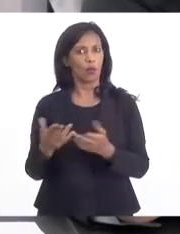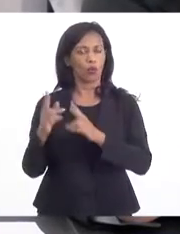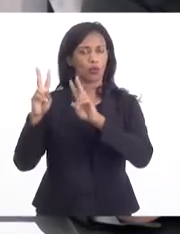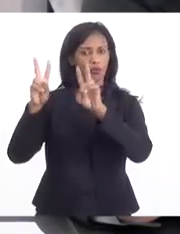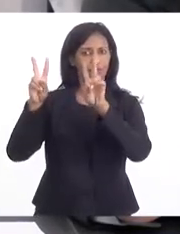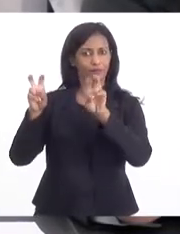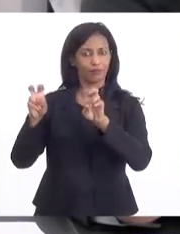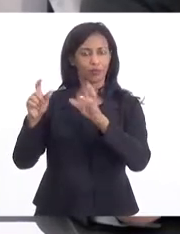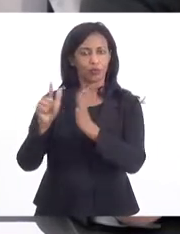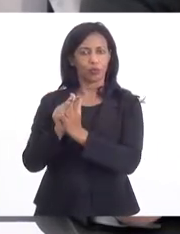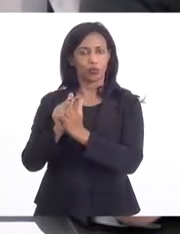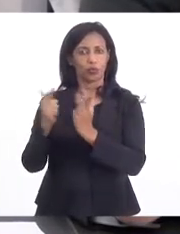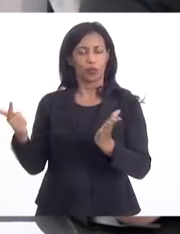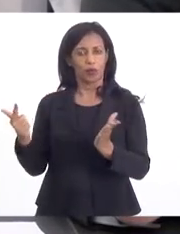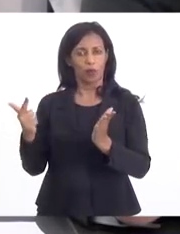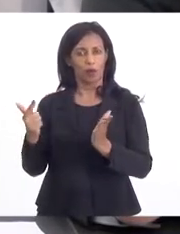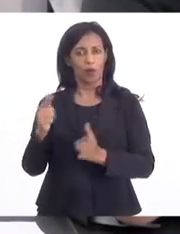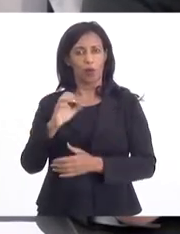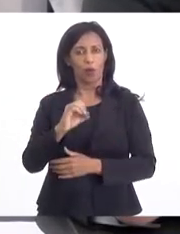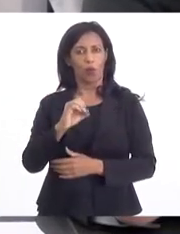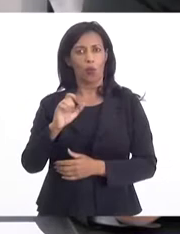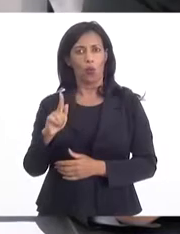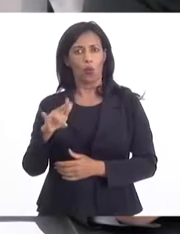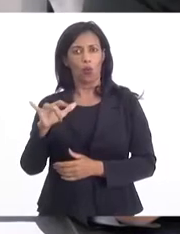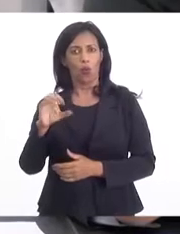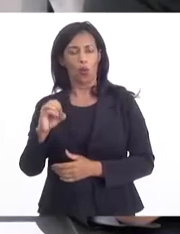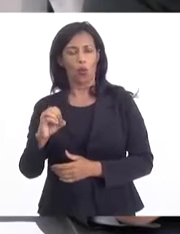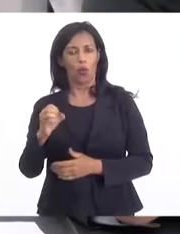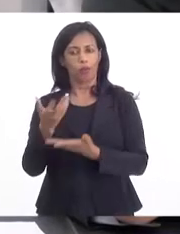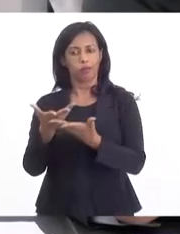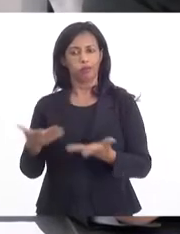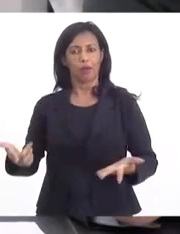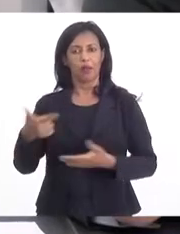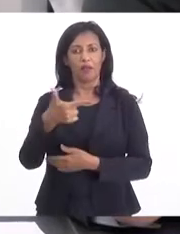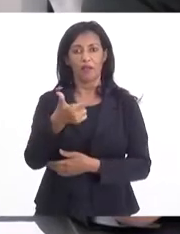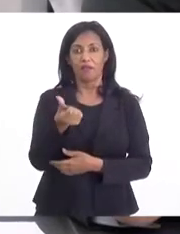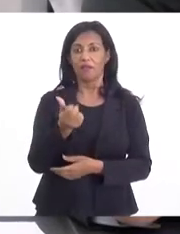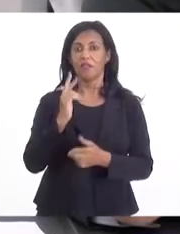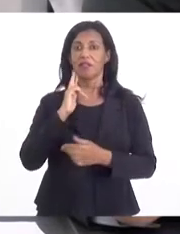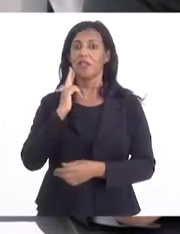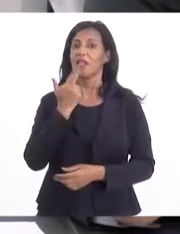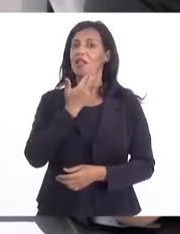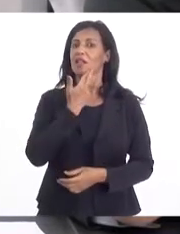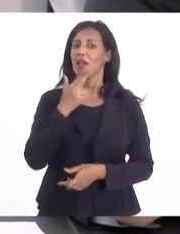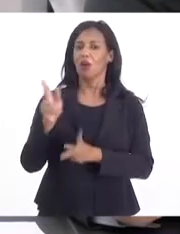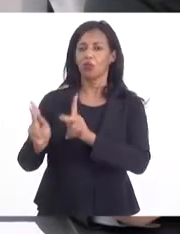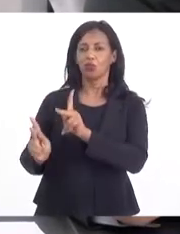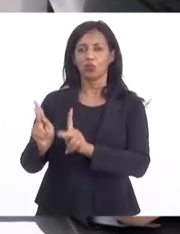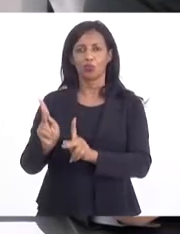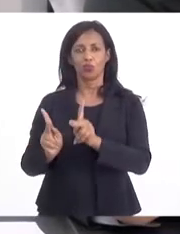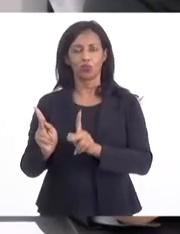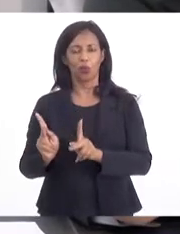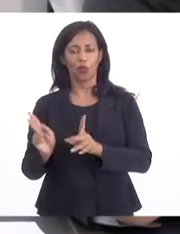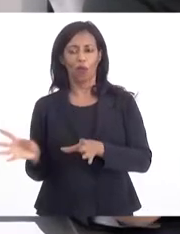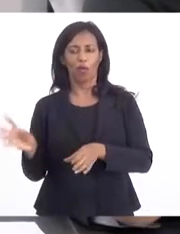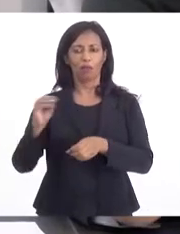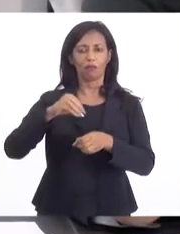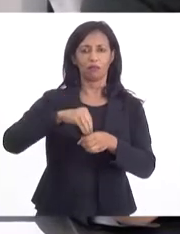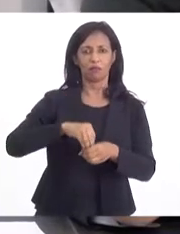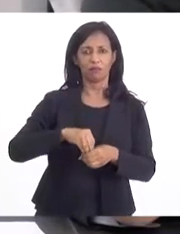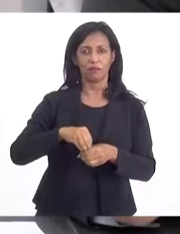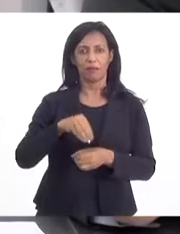jornal O Globo. A inauguração de 26 restaurantes do povo. A implementação